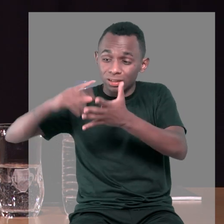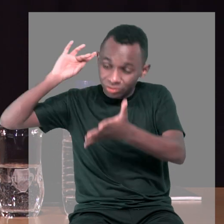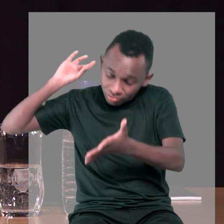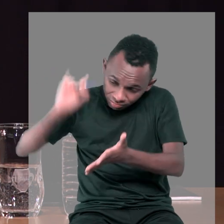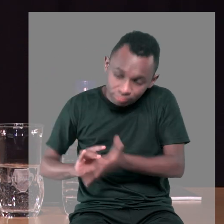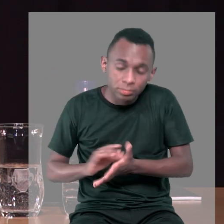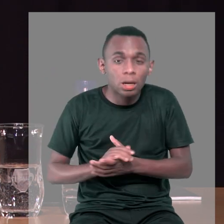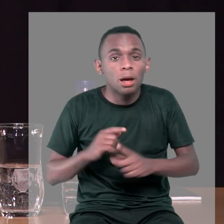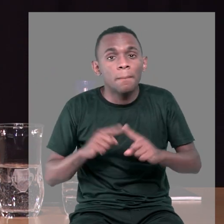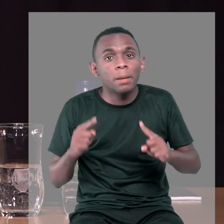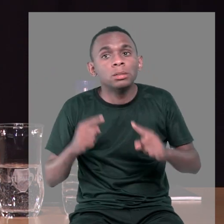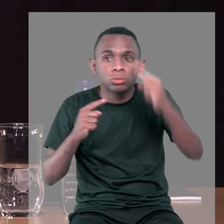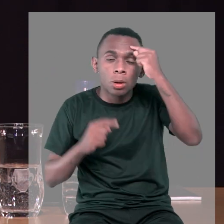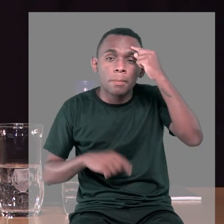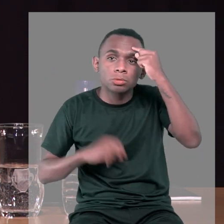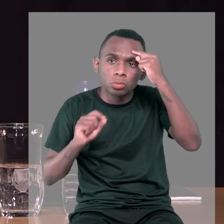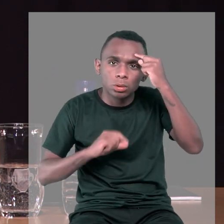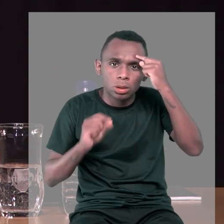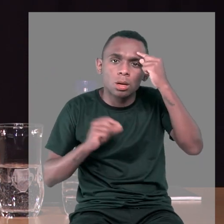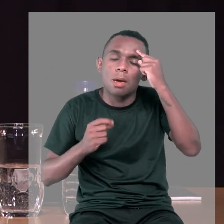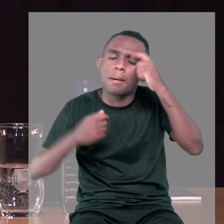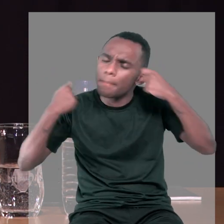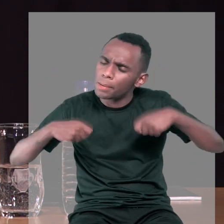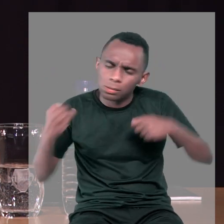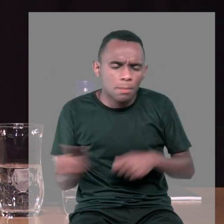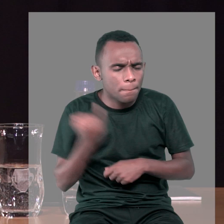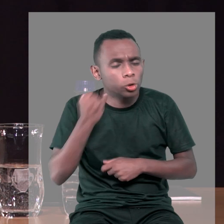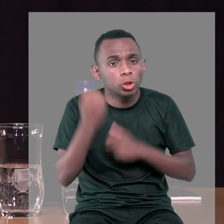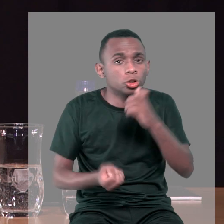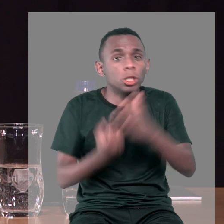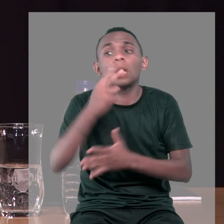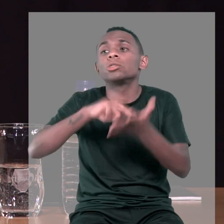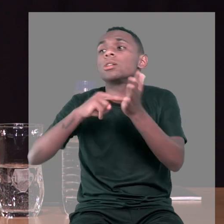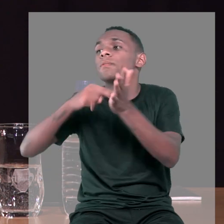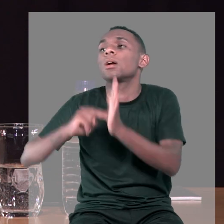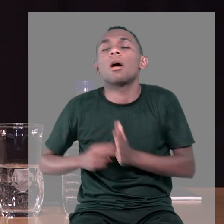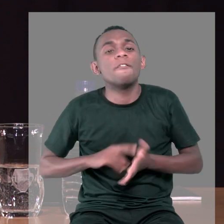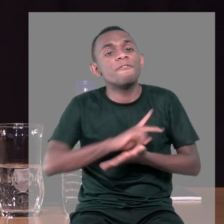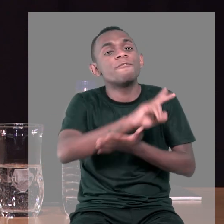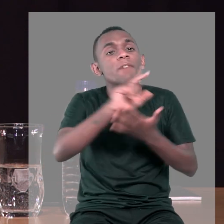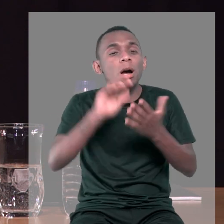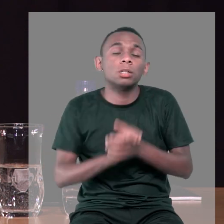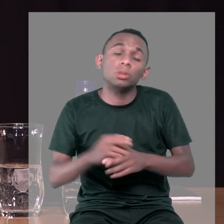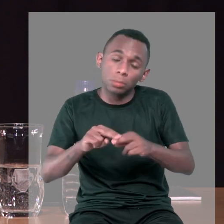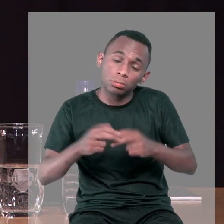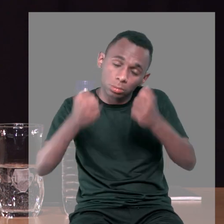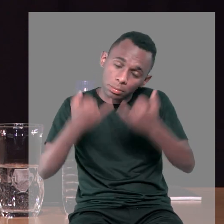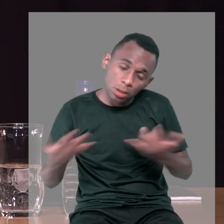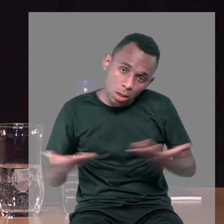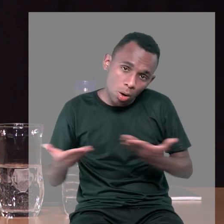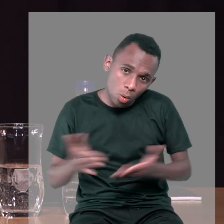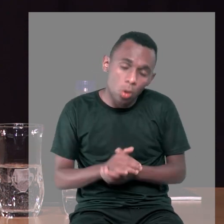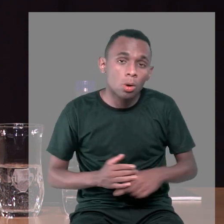que, segundo ela, que Eichmann estava desprovido. Eichmann, então, não pensava. Ele